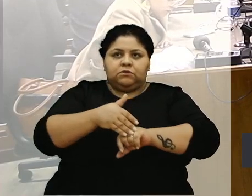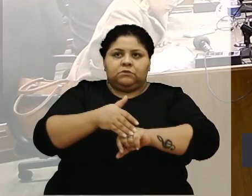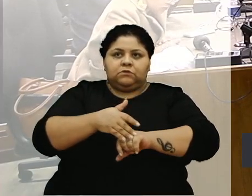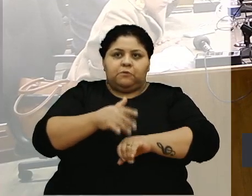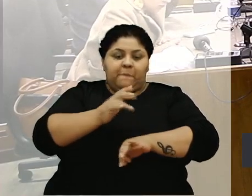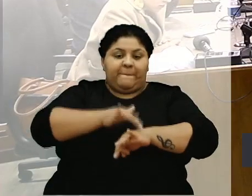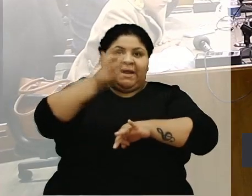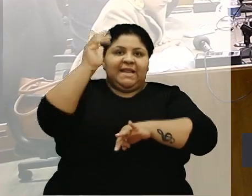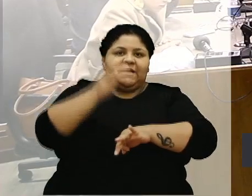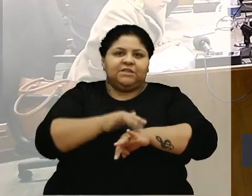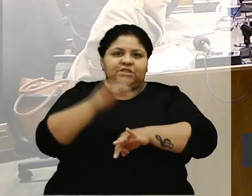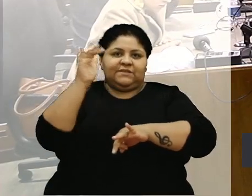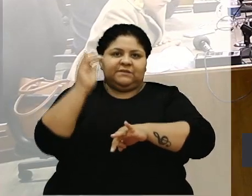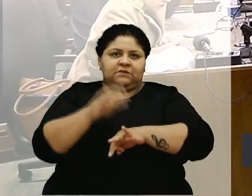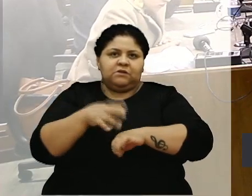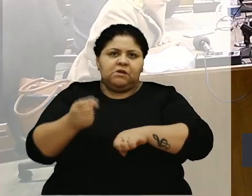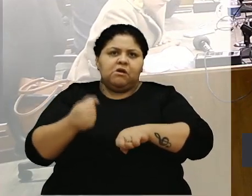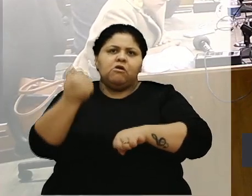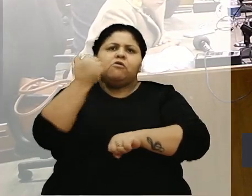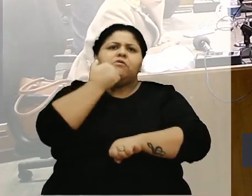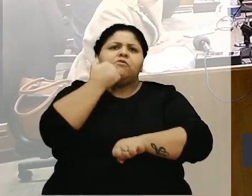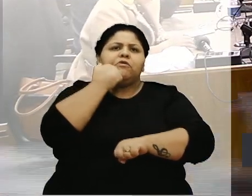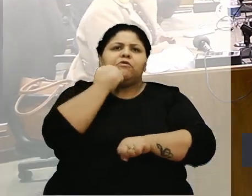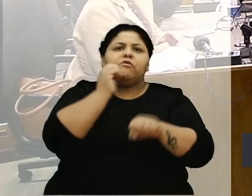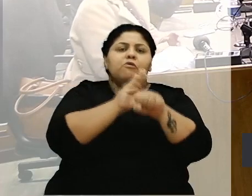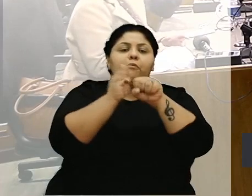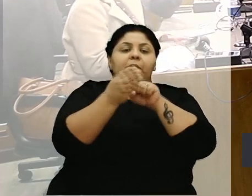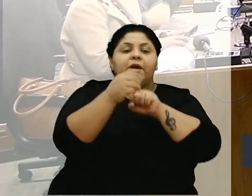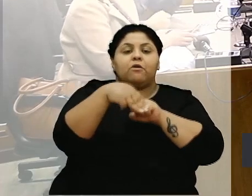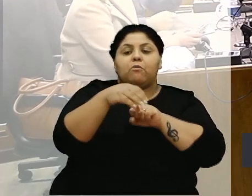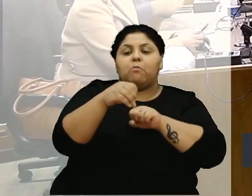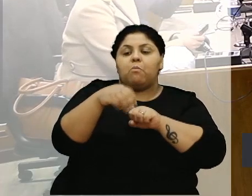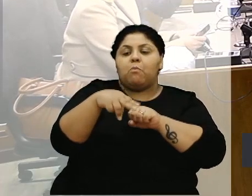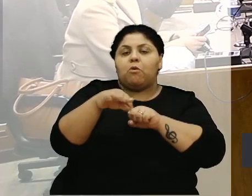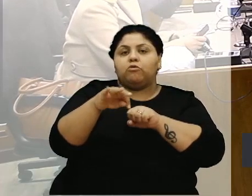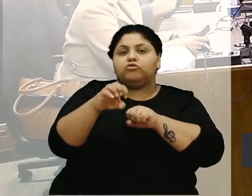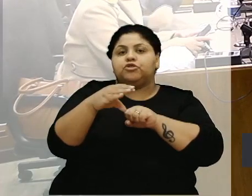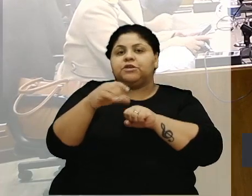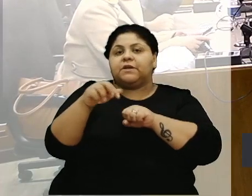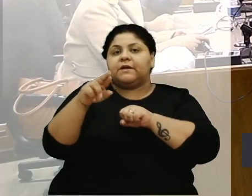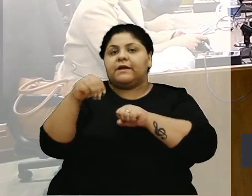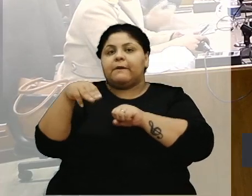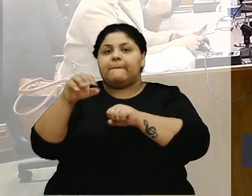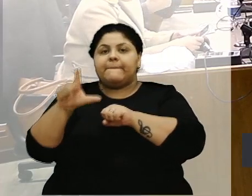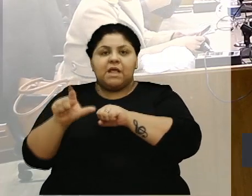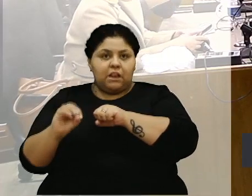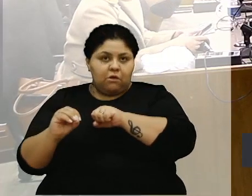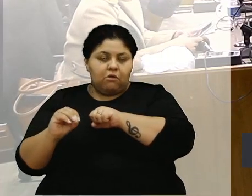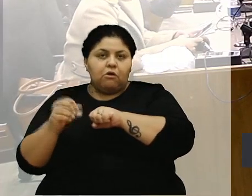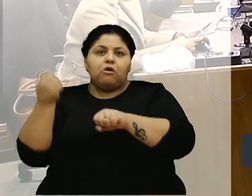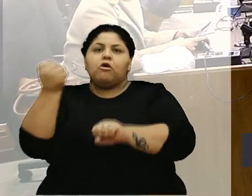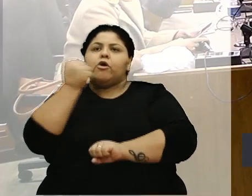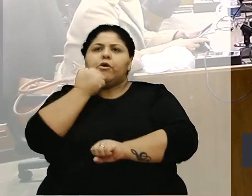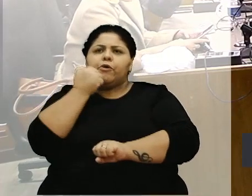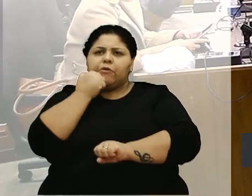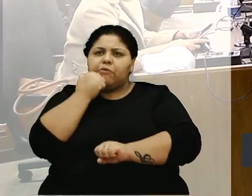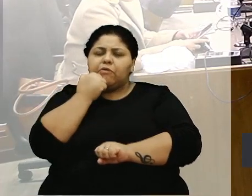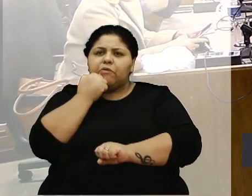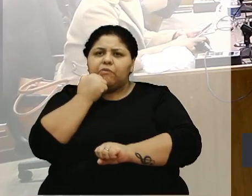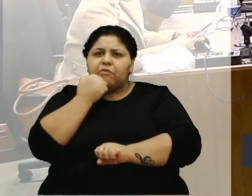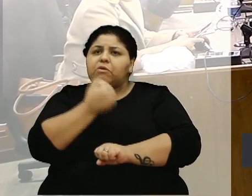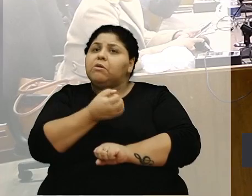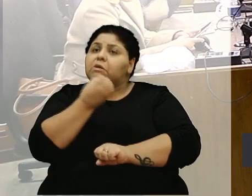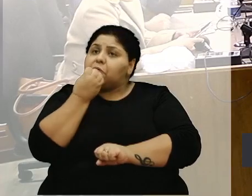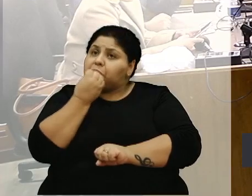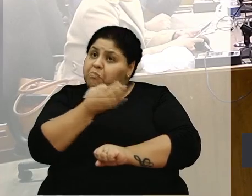Foram botar cascalho. Aliás, no Monte Carmelo, lá atrás. Botaram cascalho, os moradores me ligaram. Até brinquei com o vereador Felipe. Mandaram uma mensagem. Vereador, que bom, o senhor